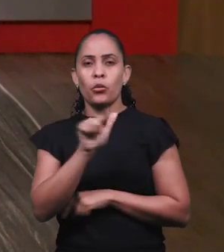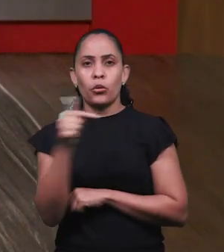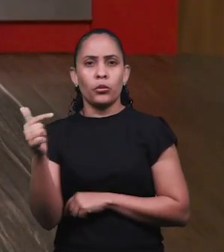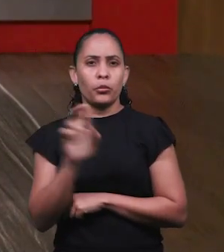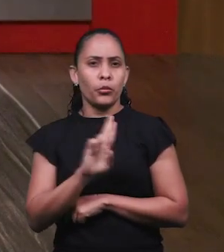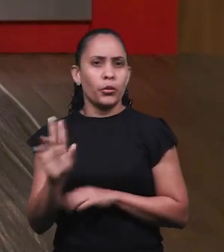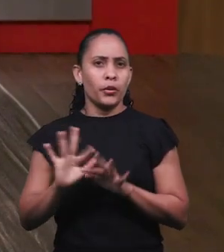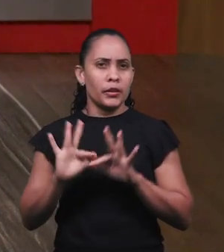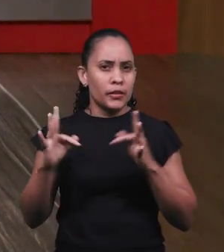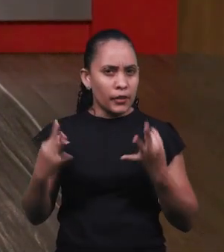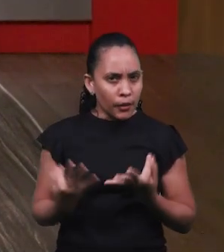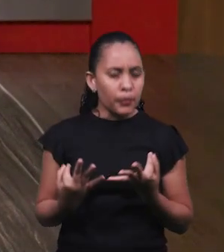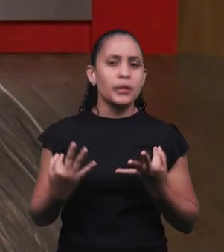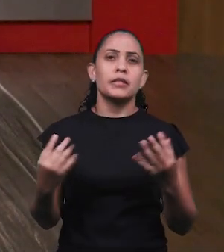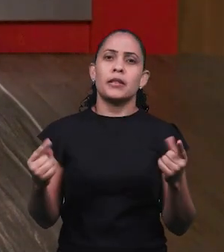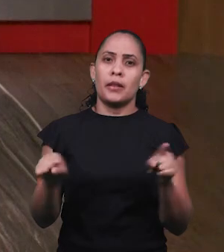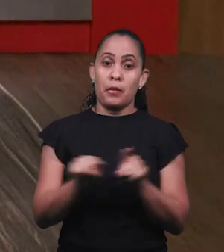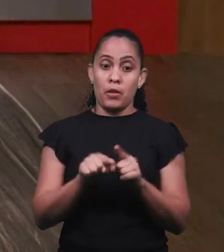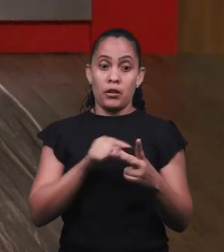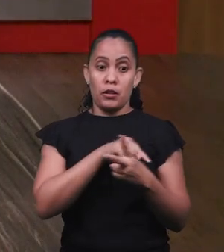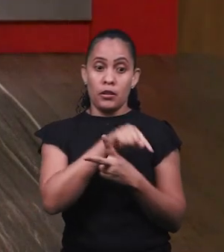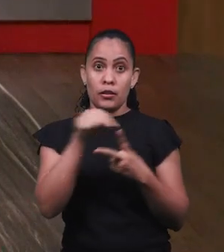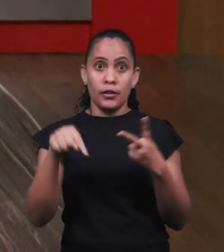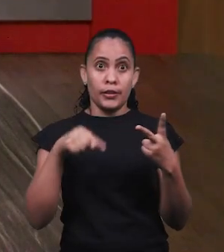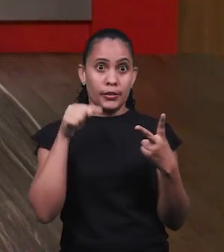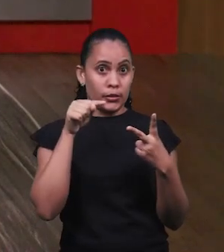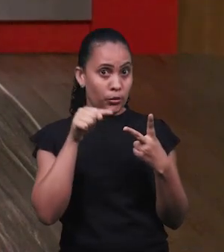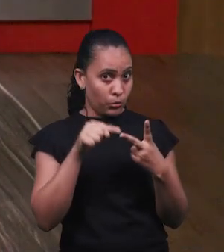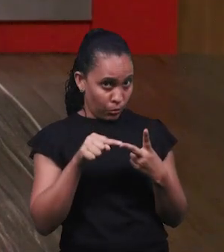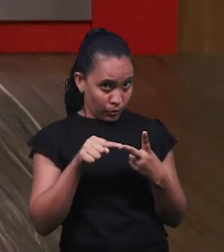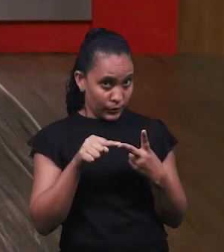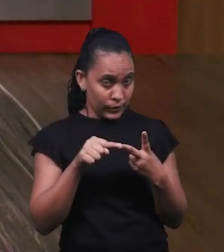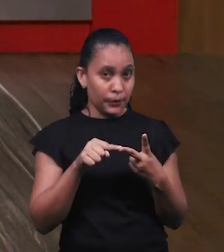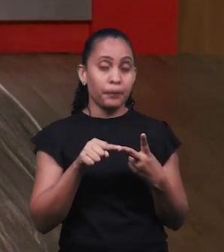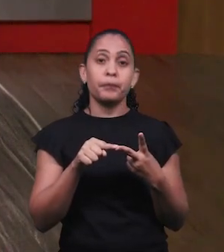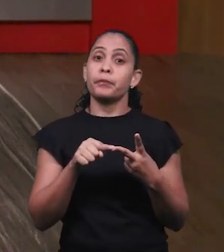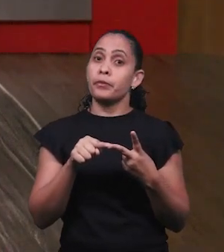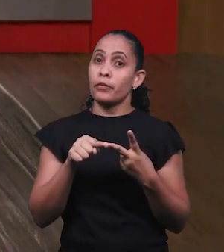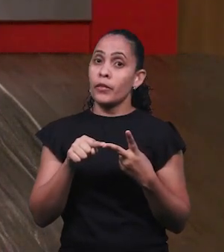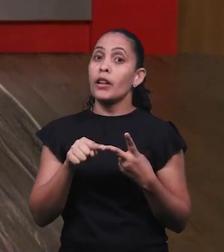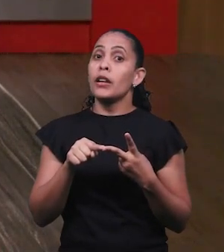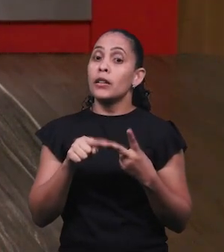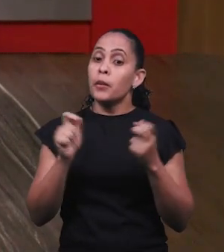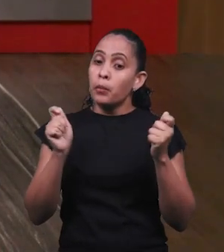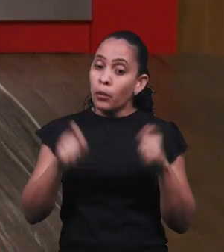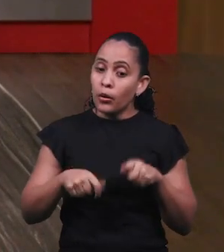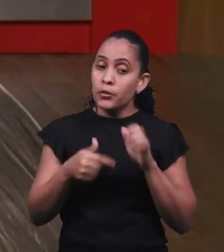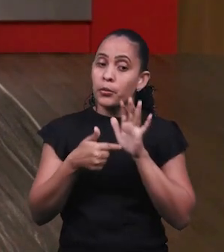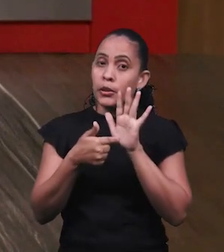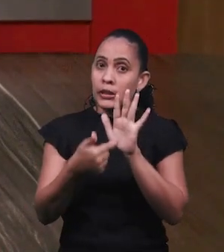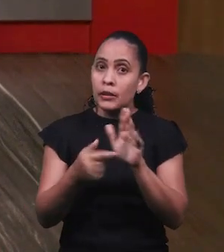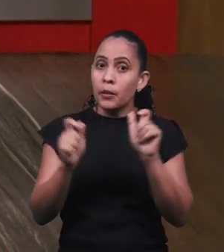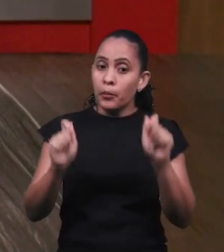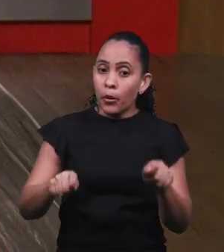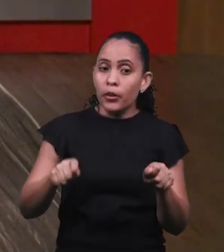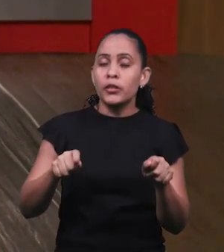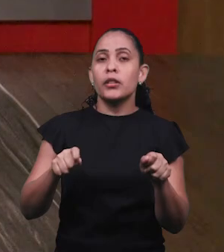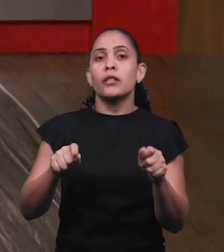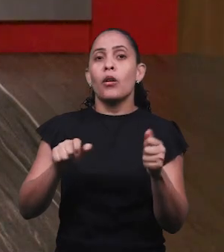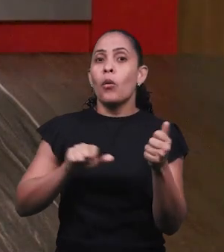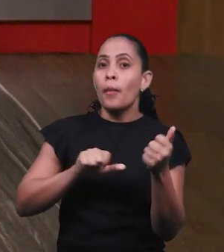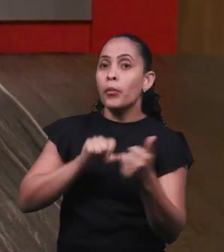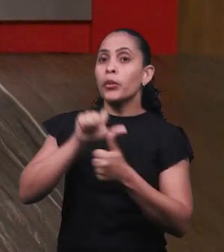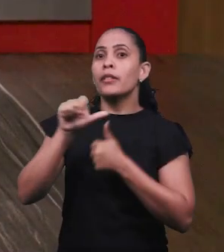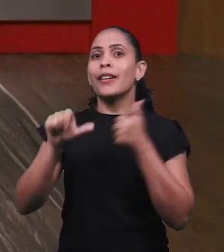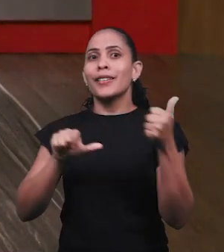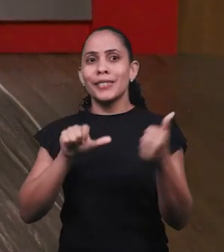EAS. Esses 2 exames é capaz de sugerir que você tem alguma alteração renal. E